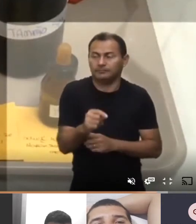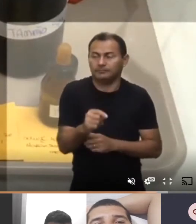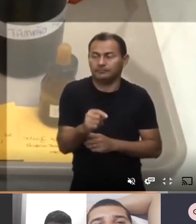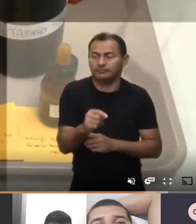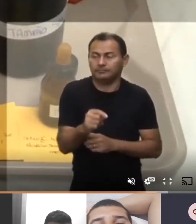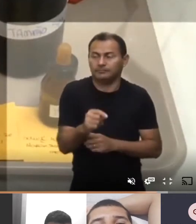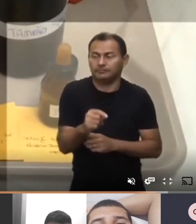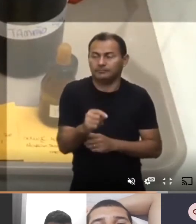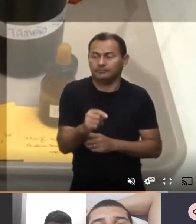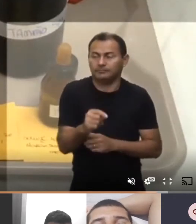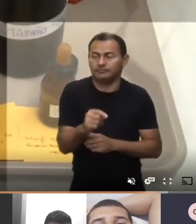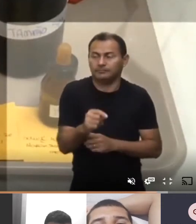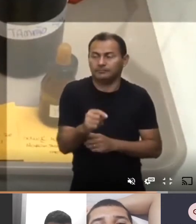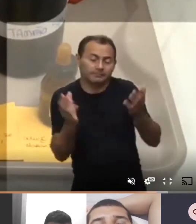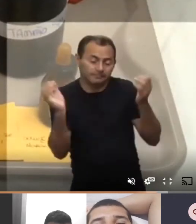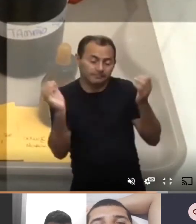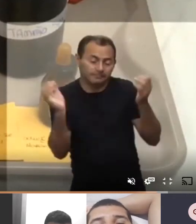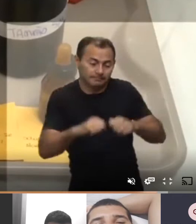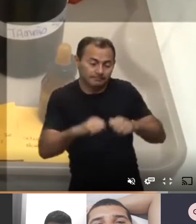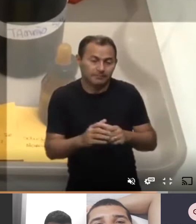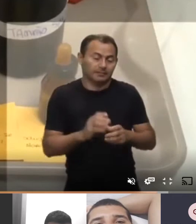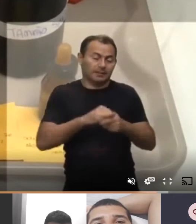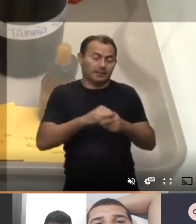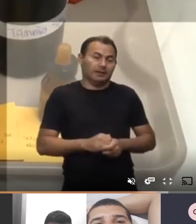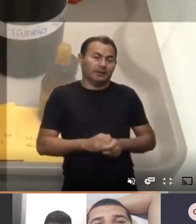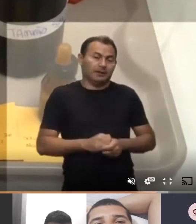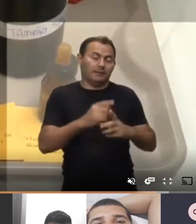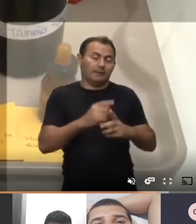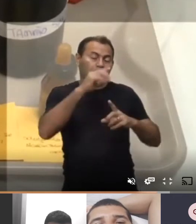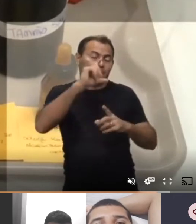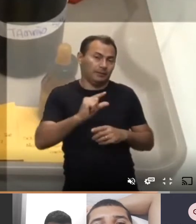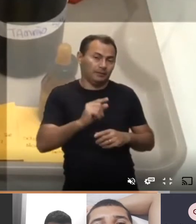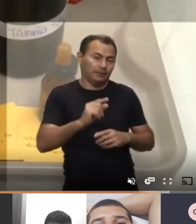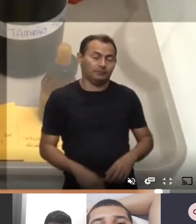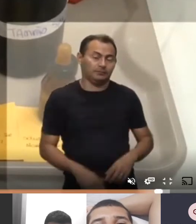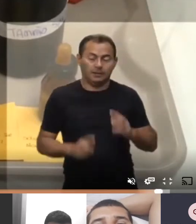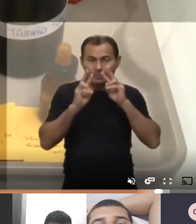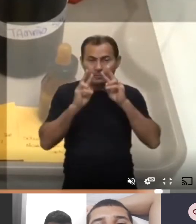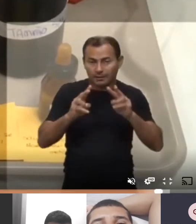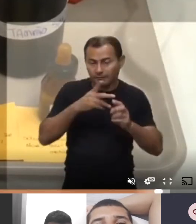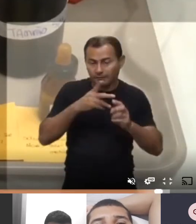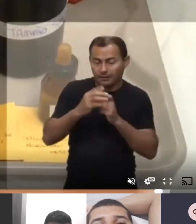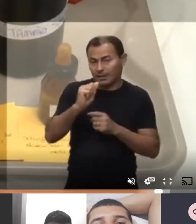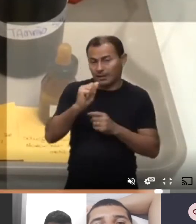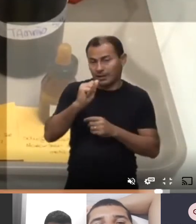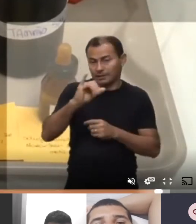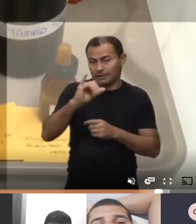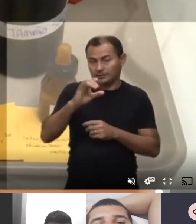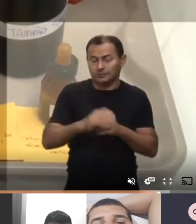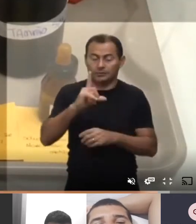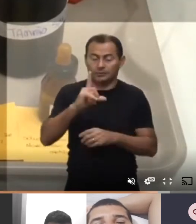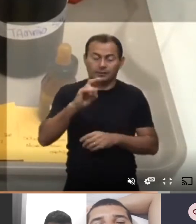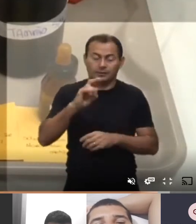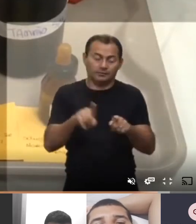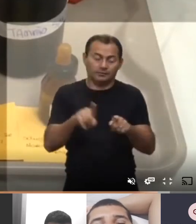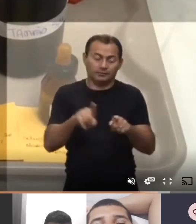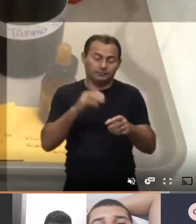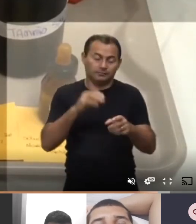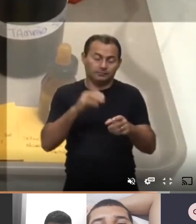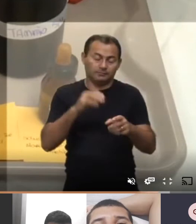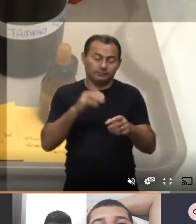em água, não foi tão eficaz, né? Ela teve seu ponto de equivalência bem menor. Já